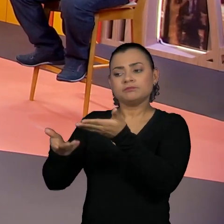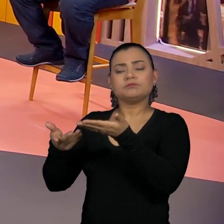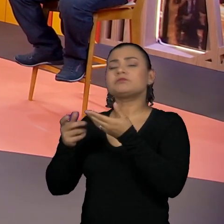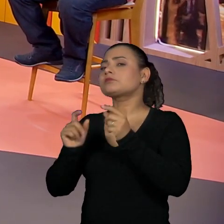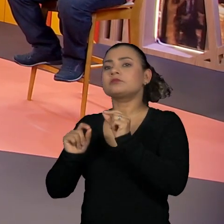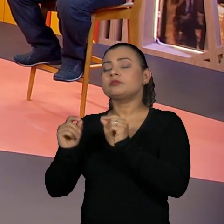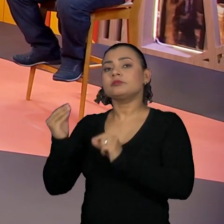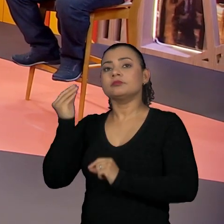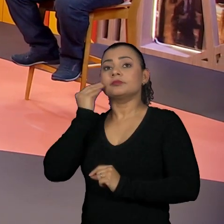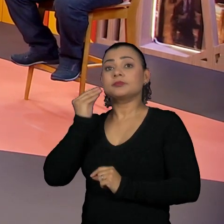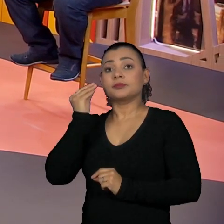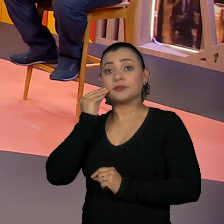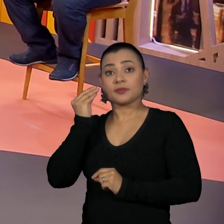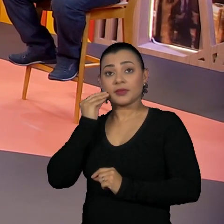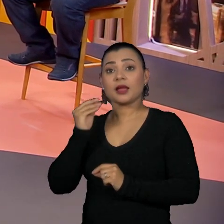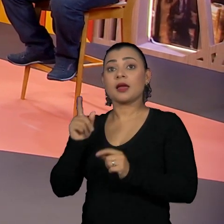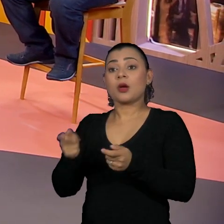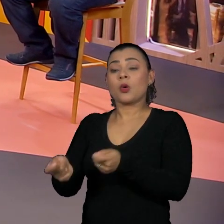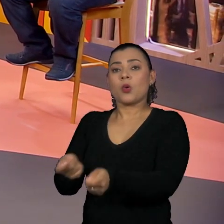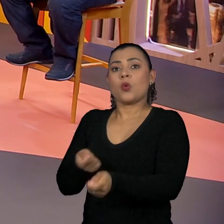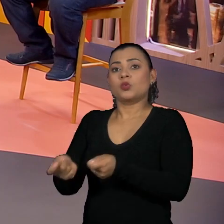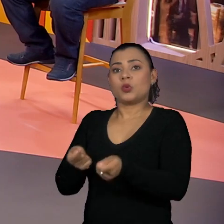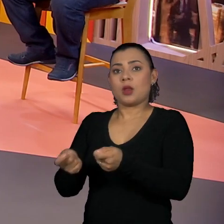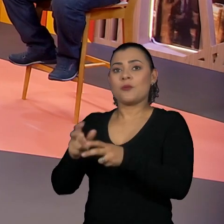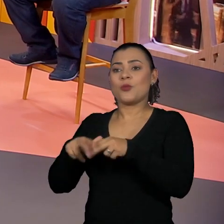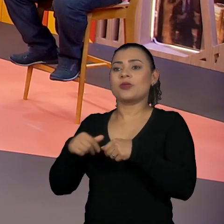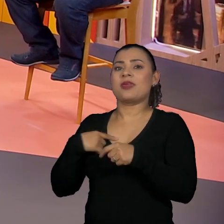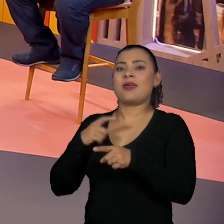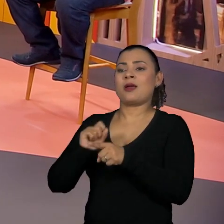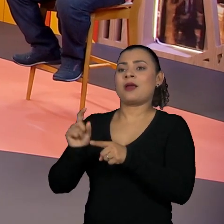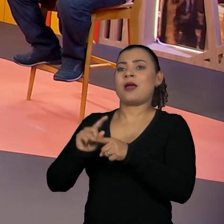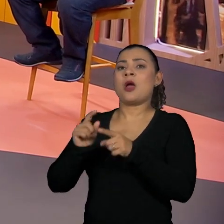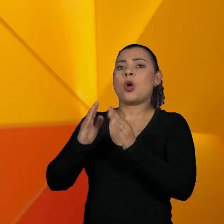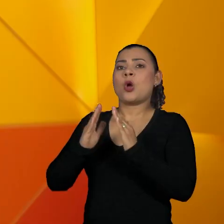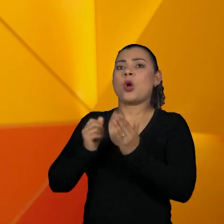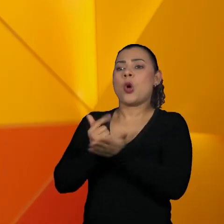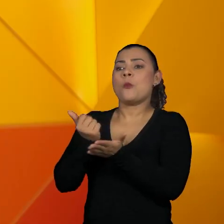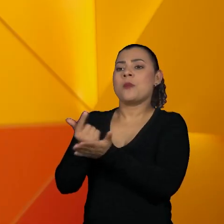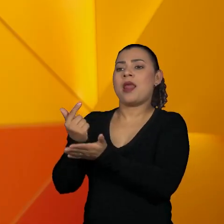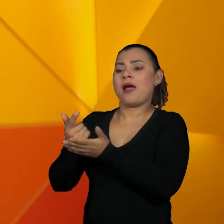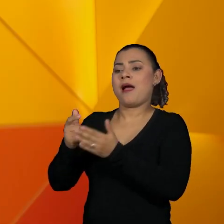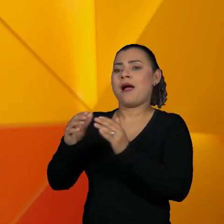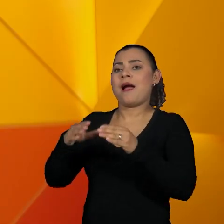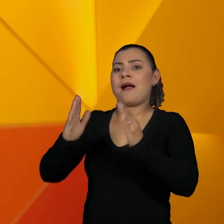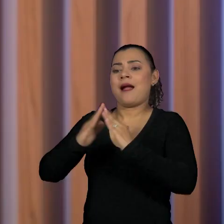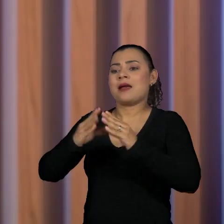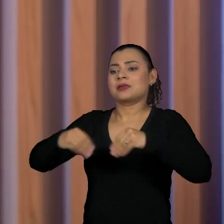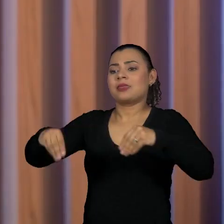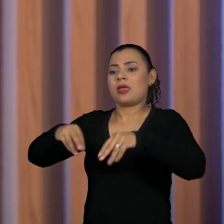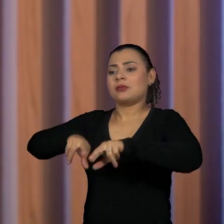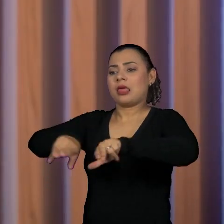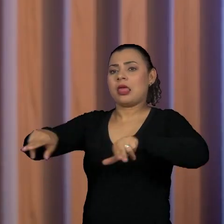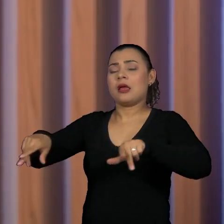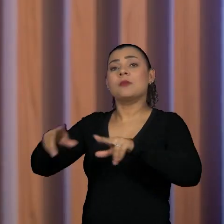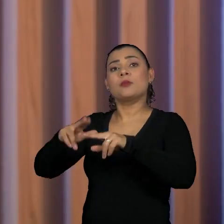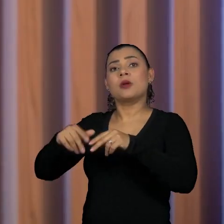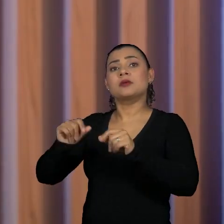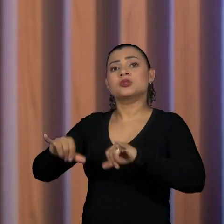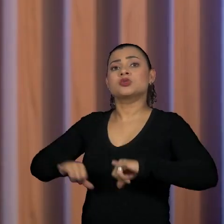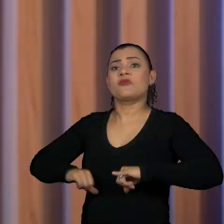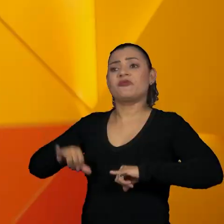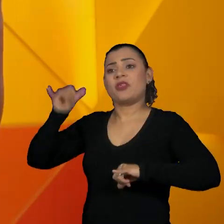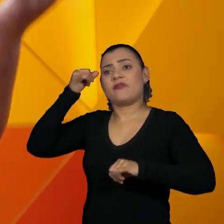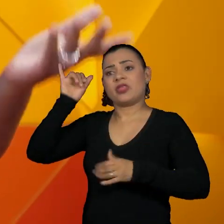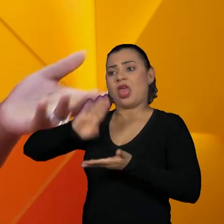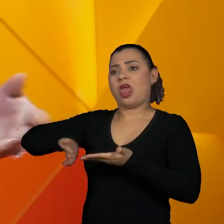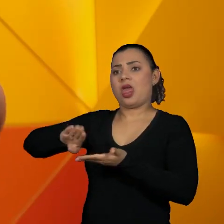para tentar frear esse movimento e impedir que as pessoas sofram ainda mais com essas violações, né? E tenho